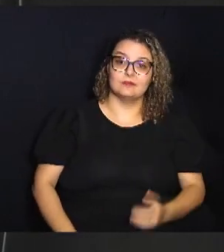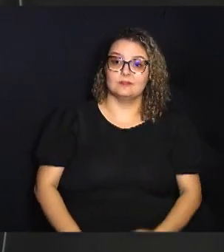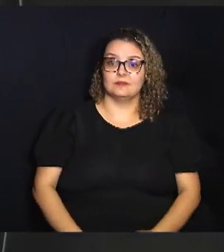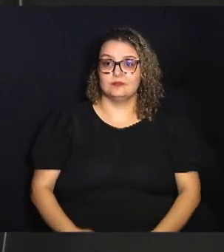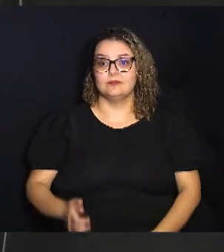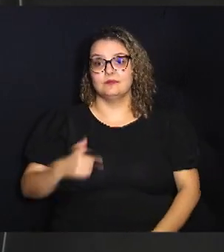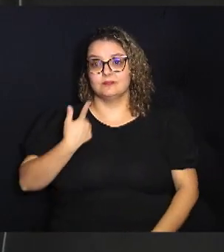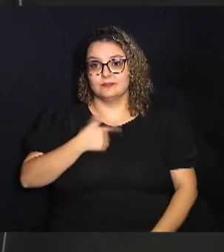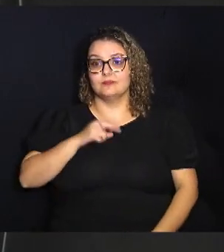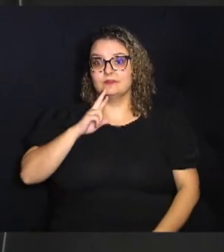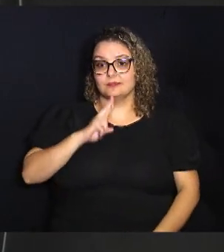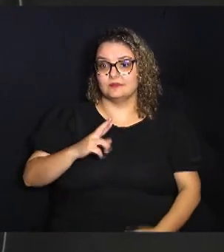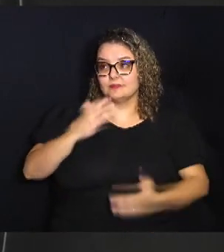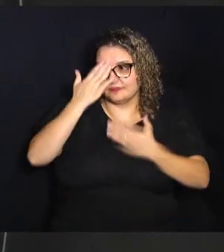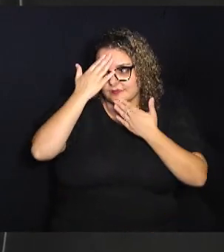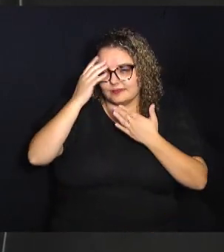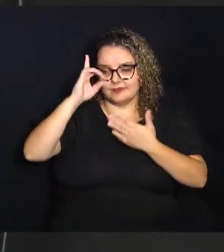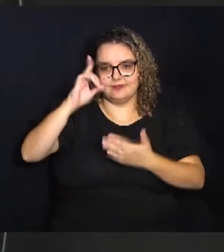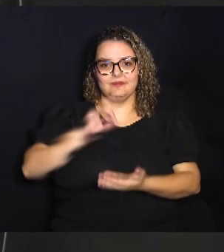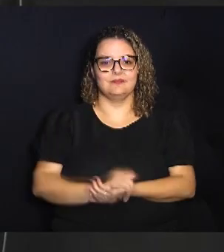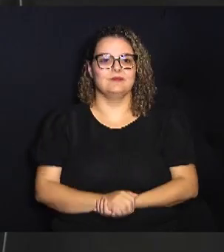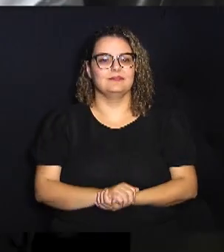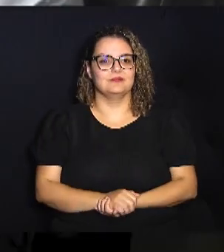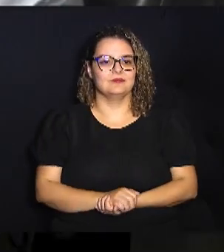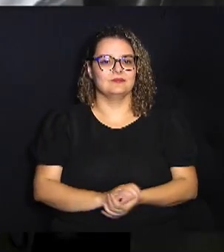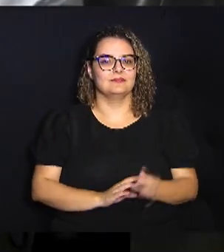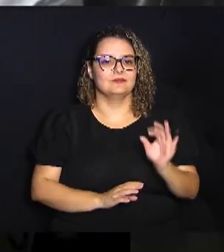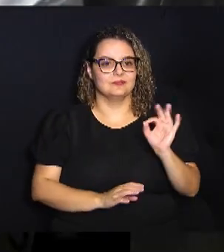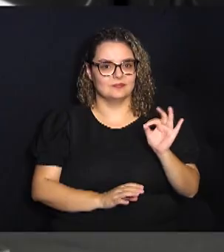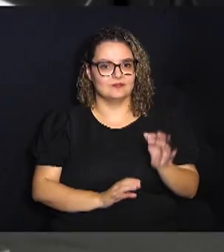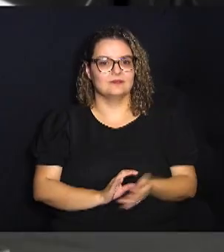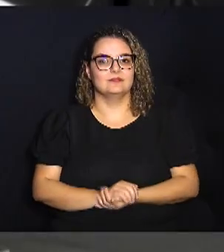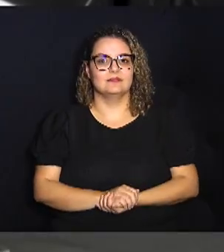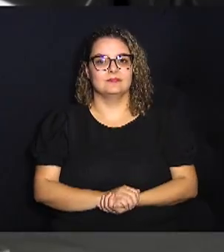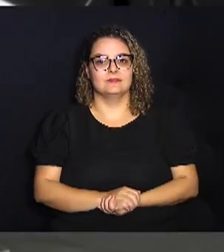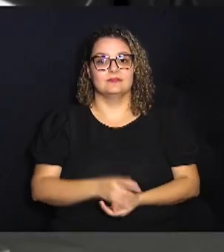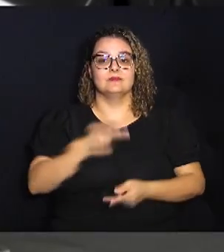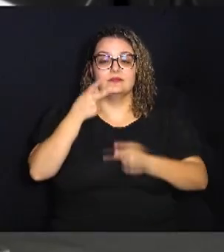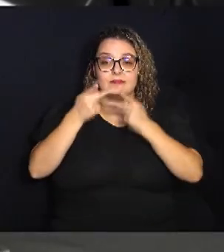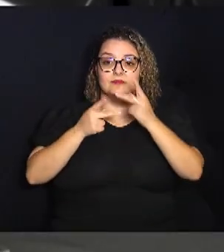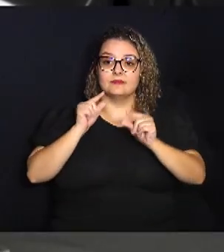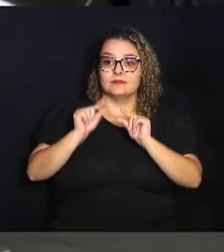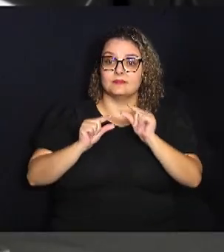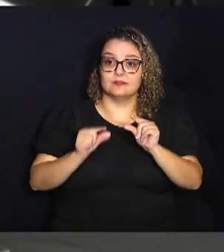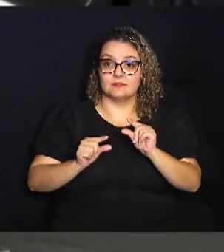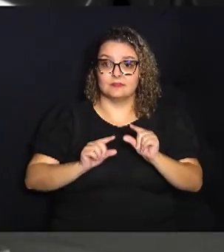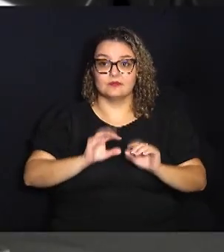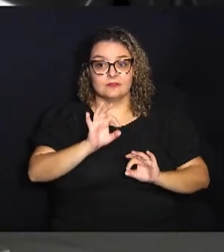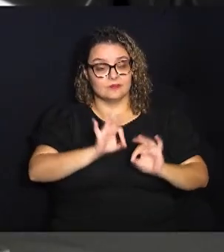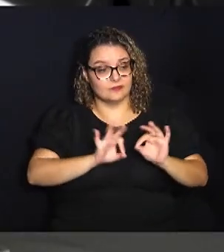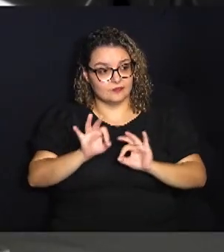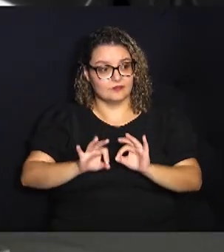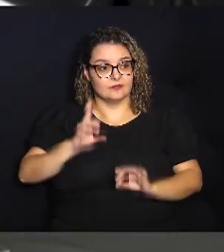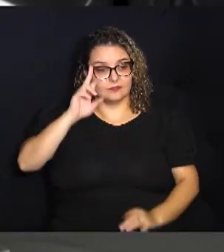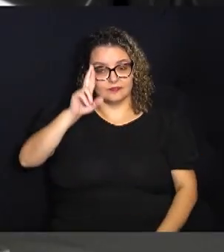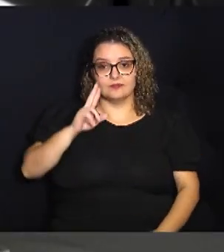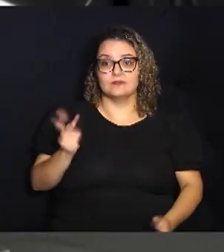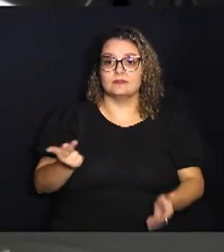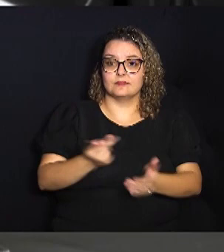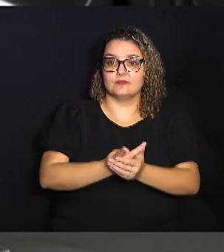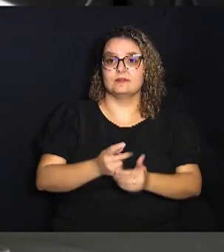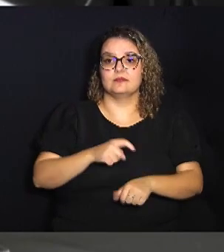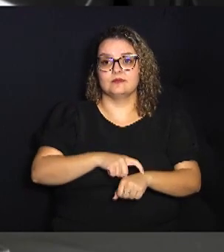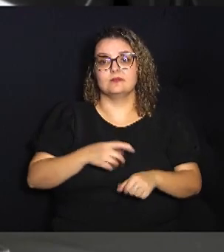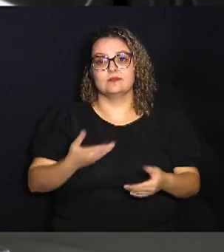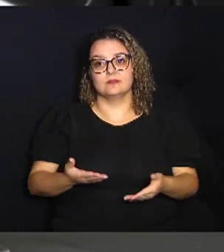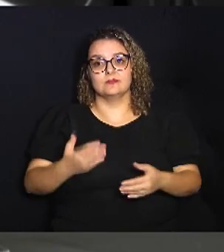nós temos correspondido, graças a Deus. Tá certo, então, vereador. Então, a gente vai falar agora de um pouco dos projetos que o senhor protocolou nesse período